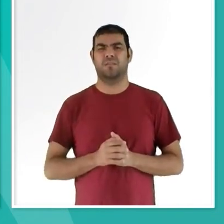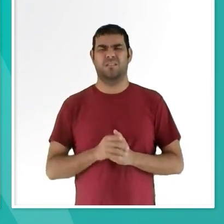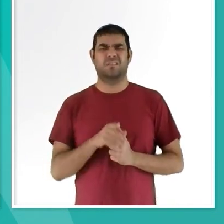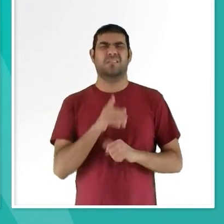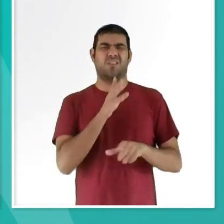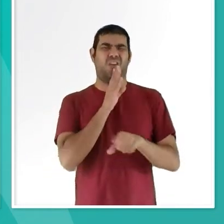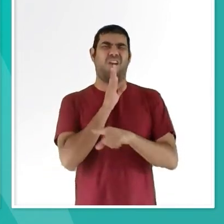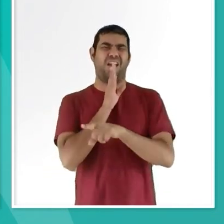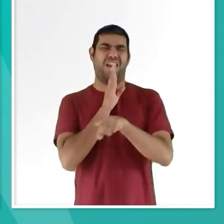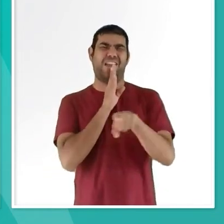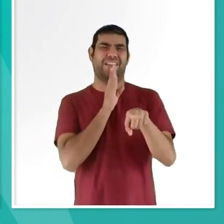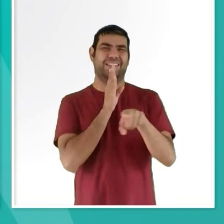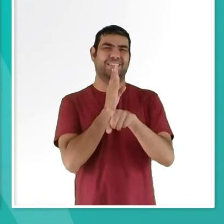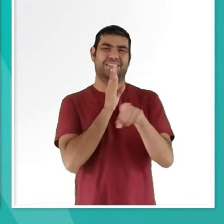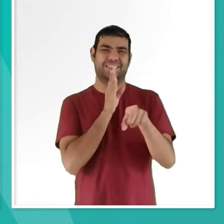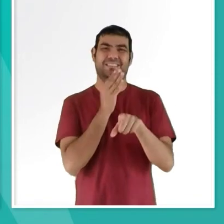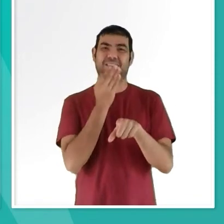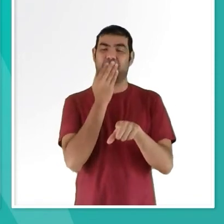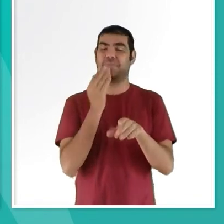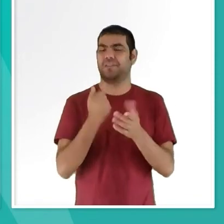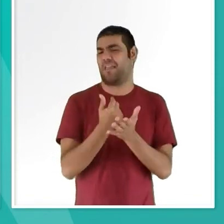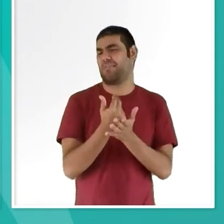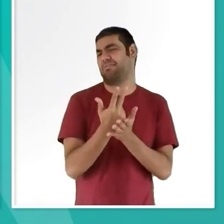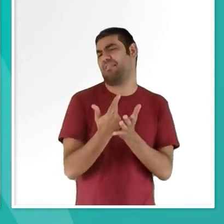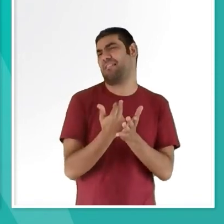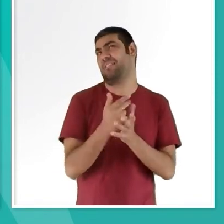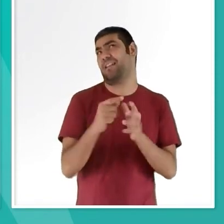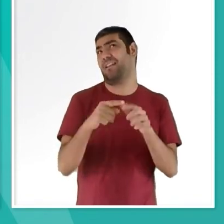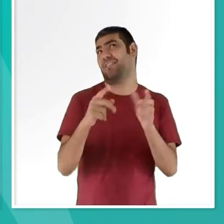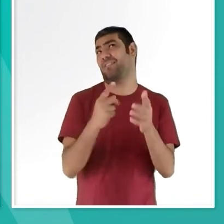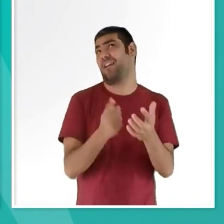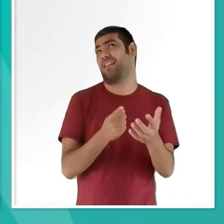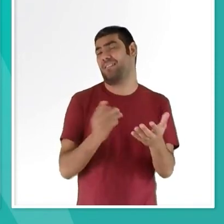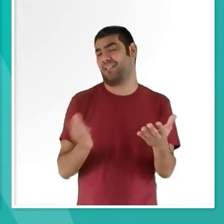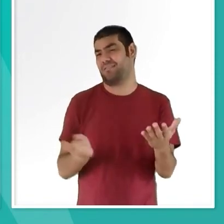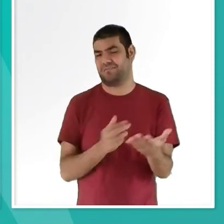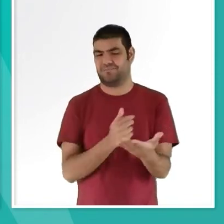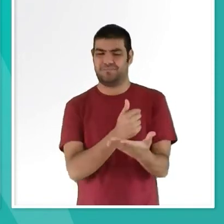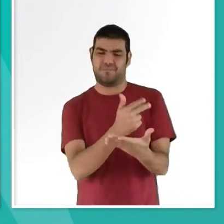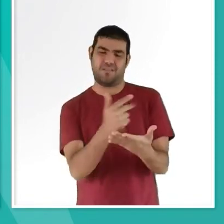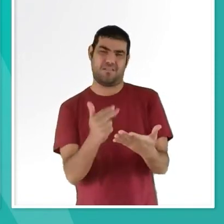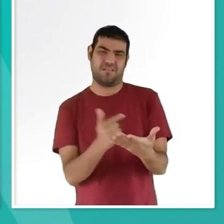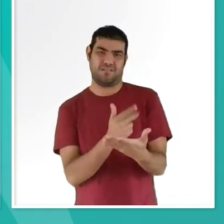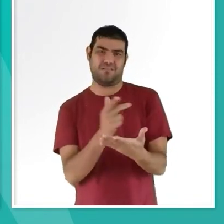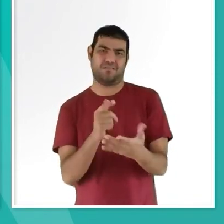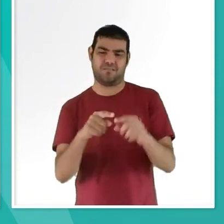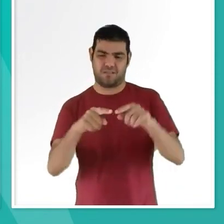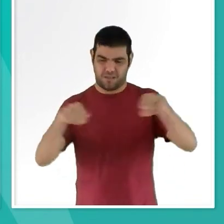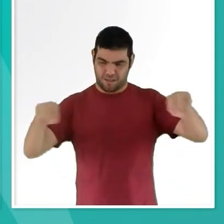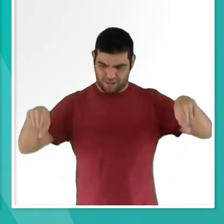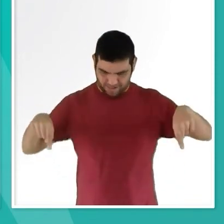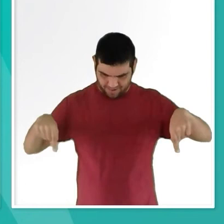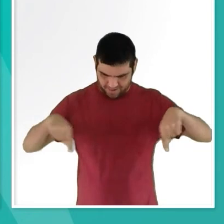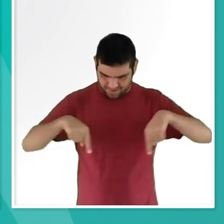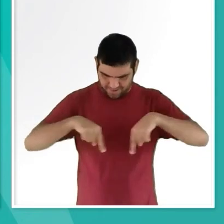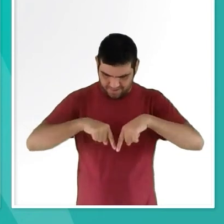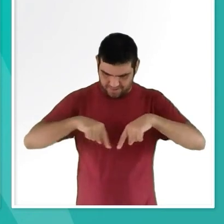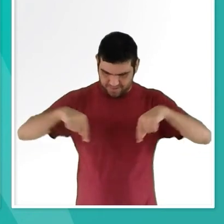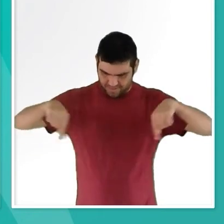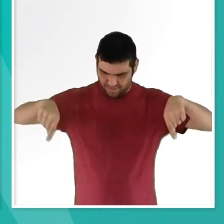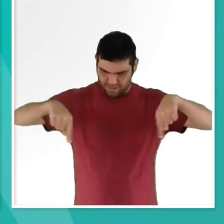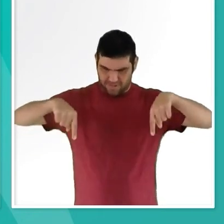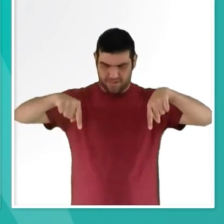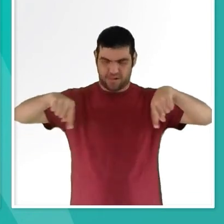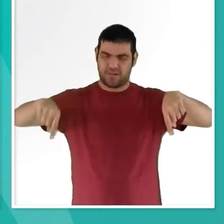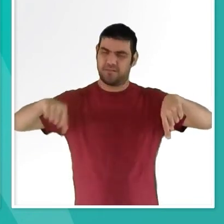para vocês desenharem agora no caderno de vocês a imagem de um campo de futebol, todo